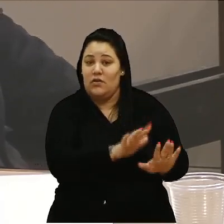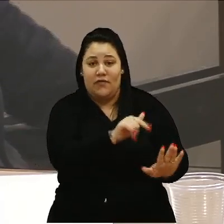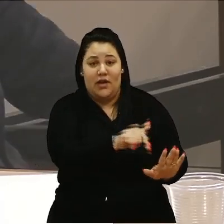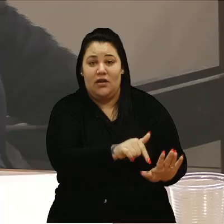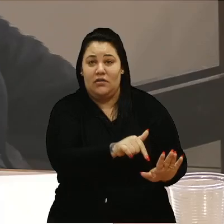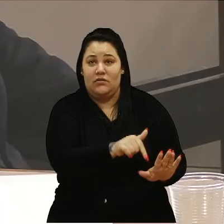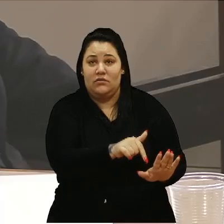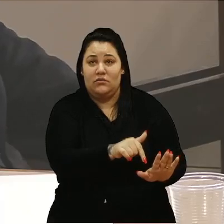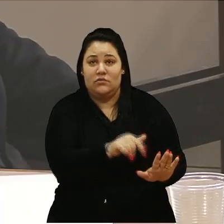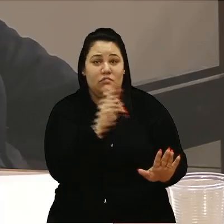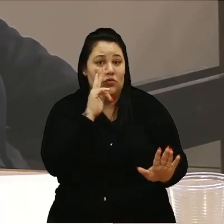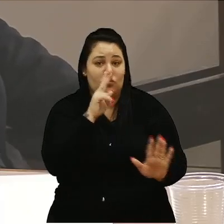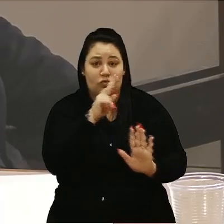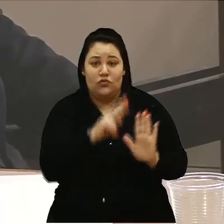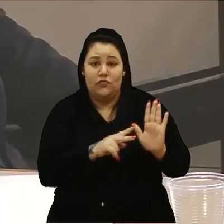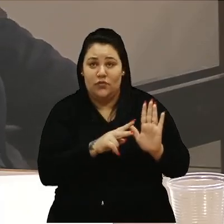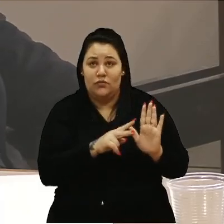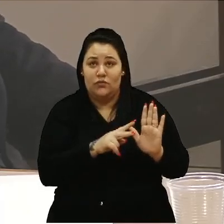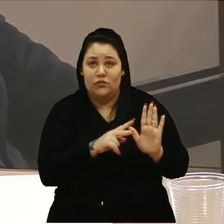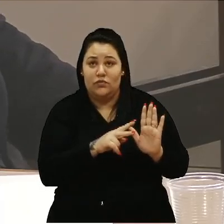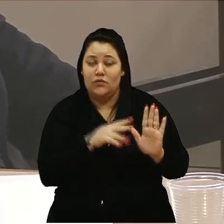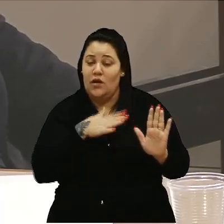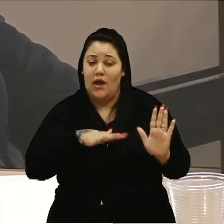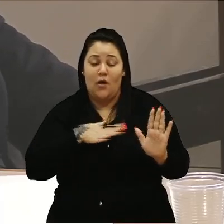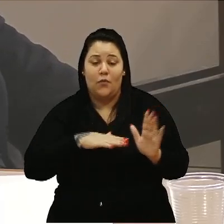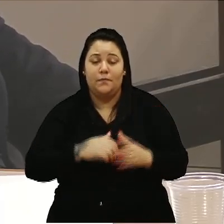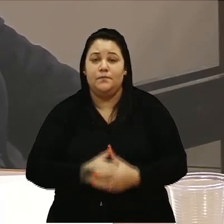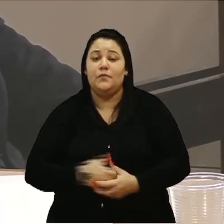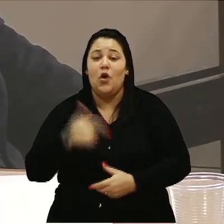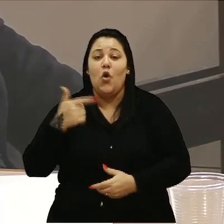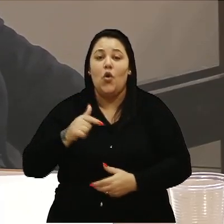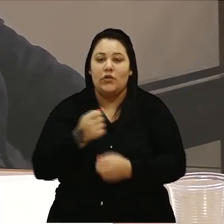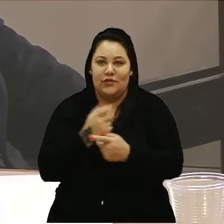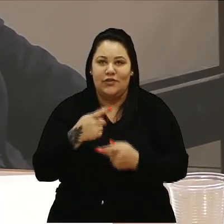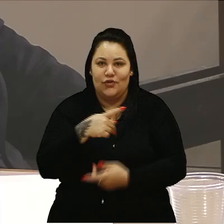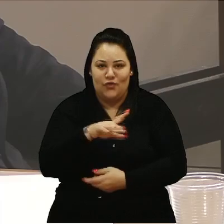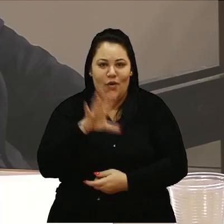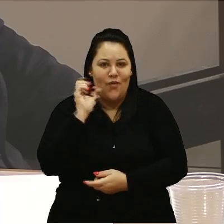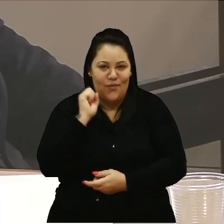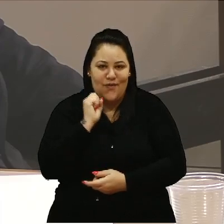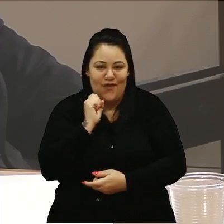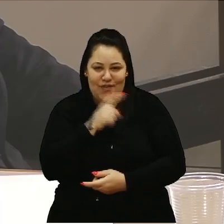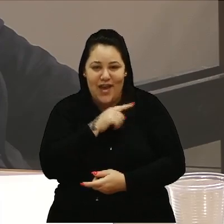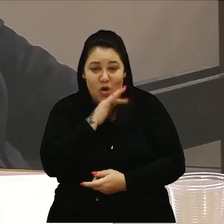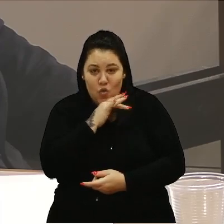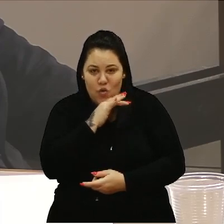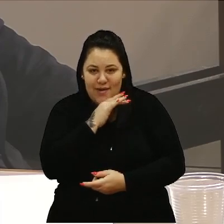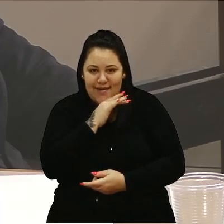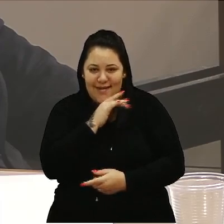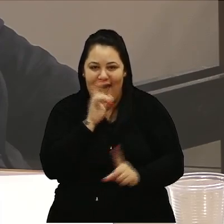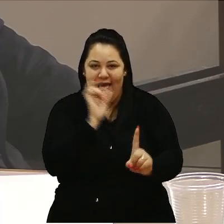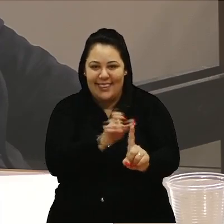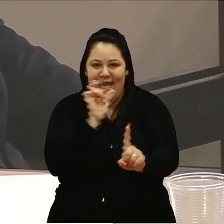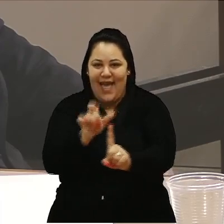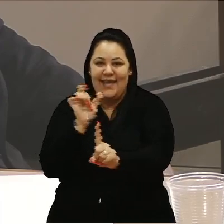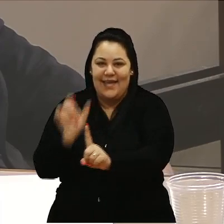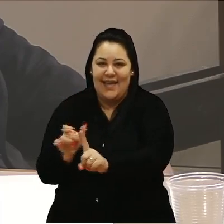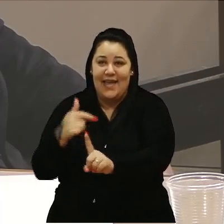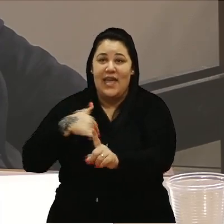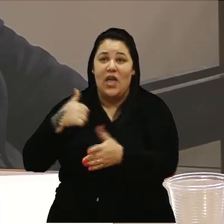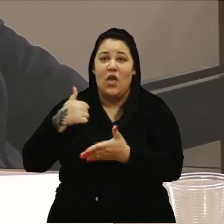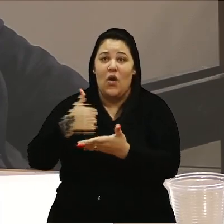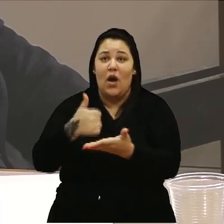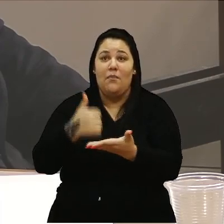seu currículo e foi bem tranquilo. Outra coisa, viu como é ruim ser censurado, vereadora Andressa? Eu sou favorável que a senhora fale